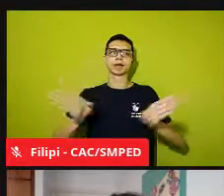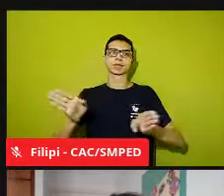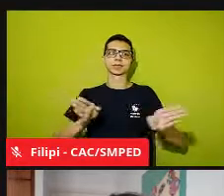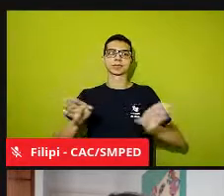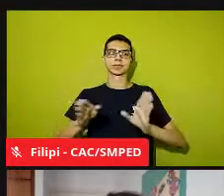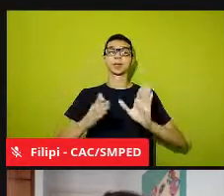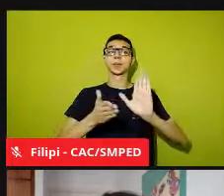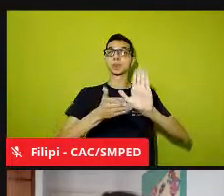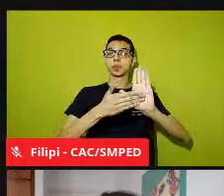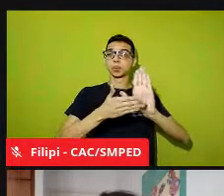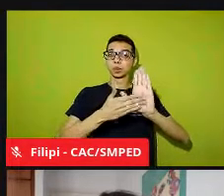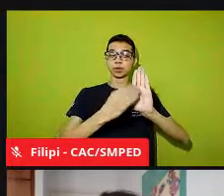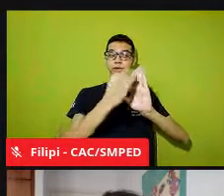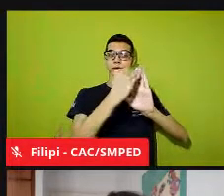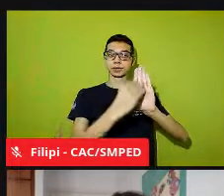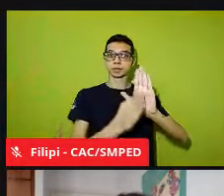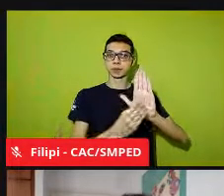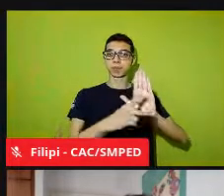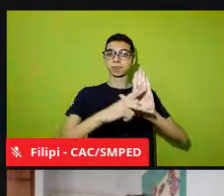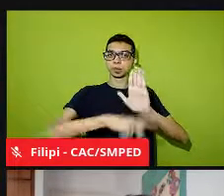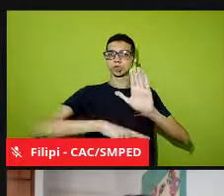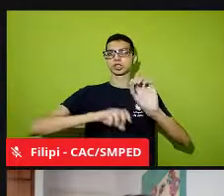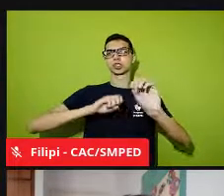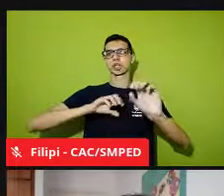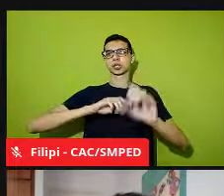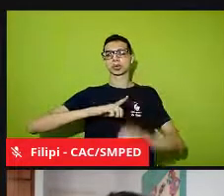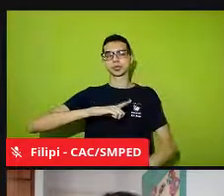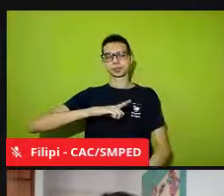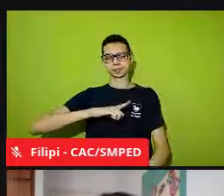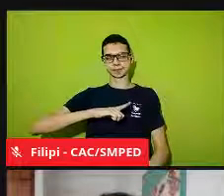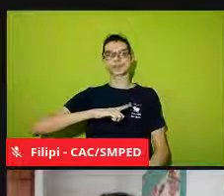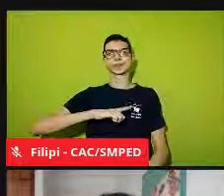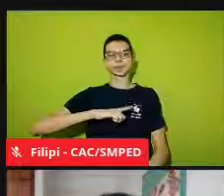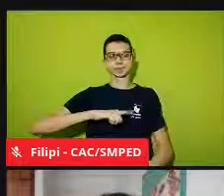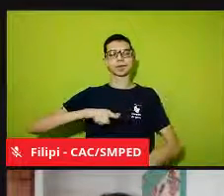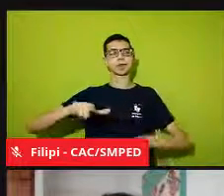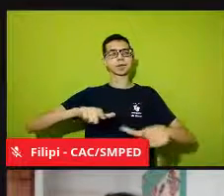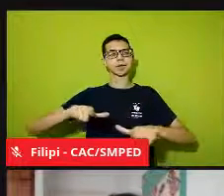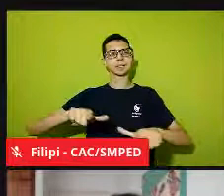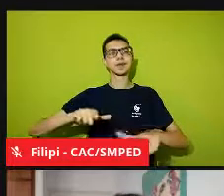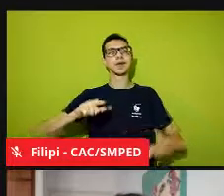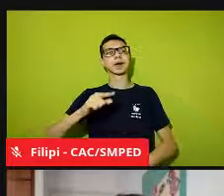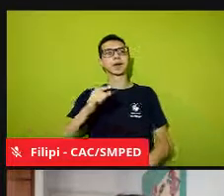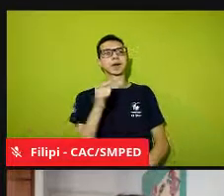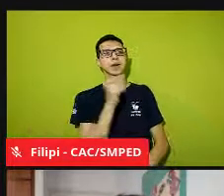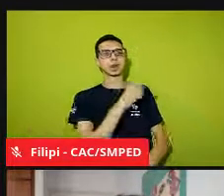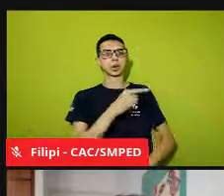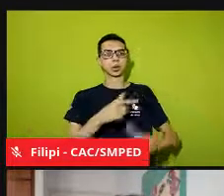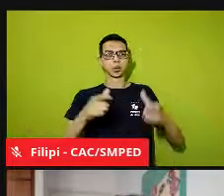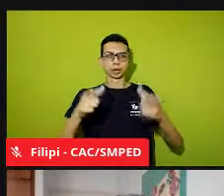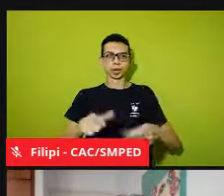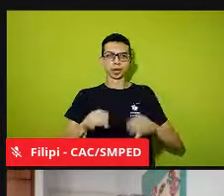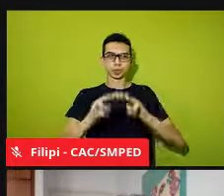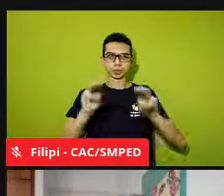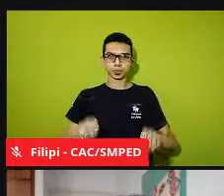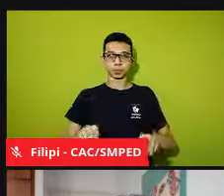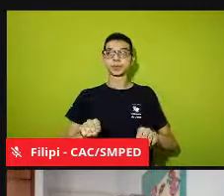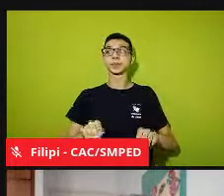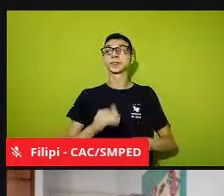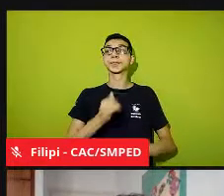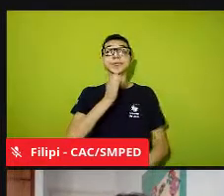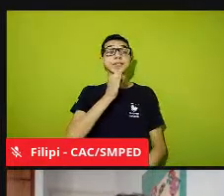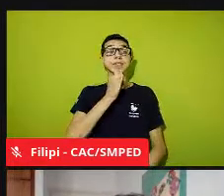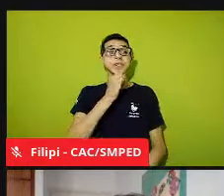propostas do próprio projeto educativo que a gente estava trabalhando lá no museu, né? E aqui, por exemplo, era